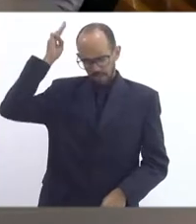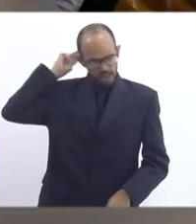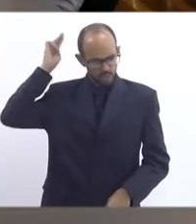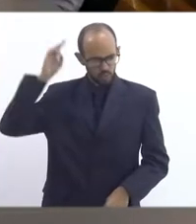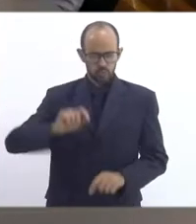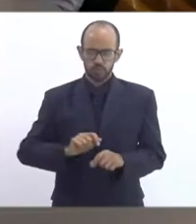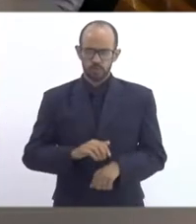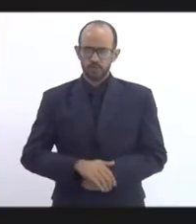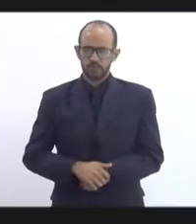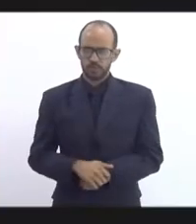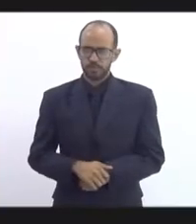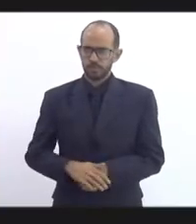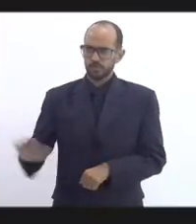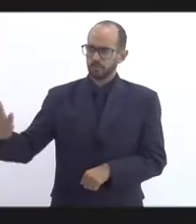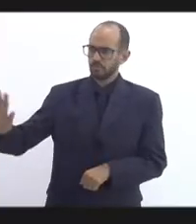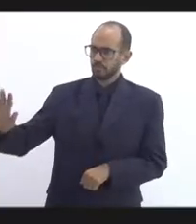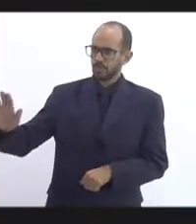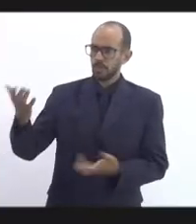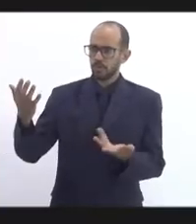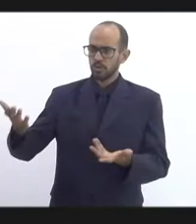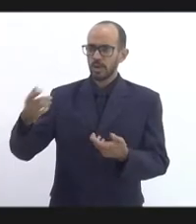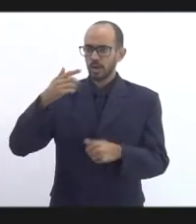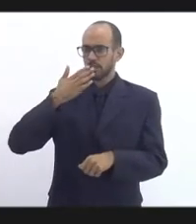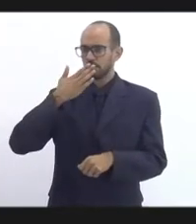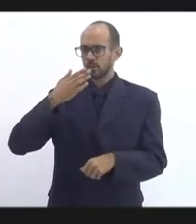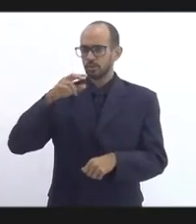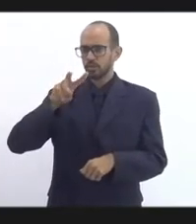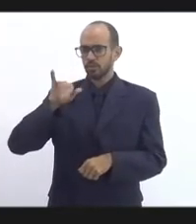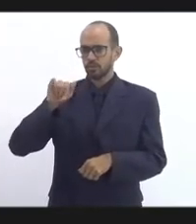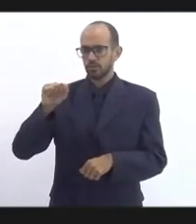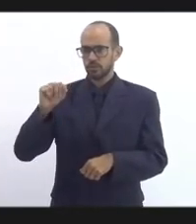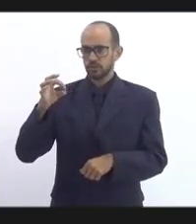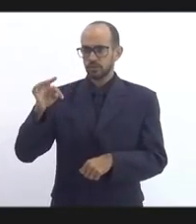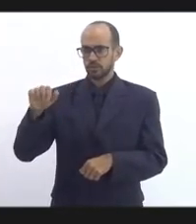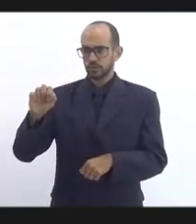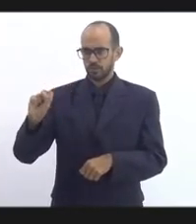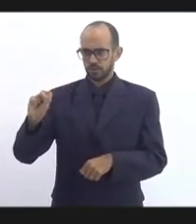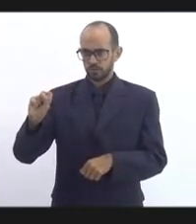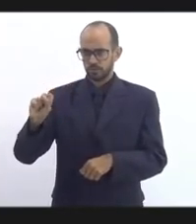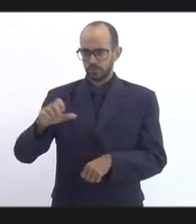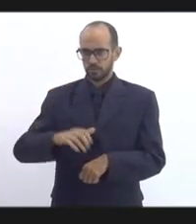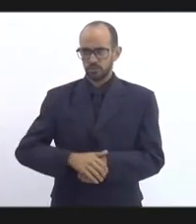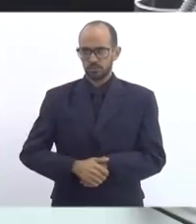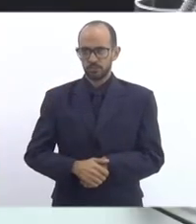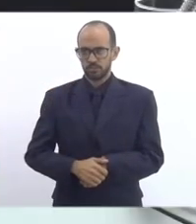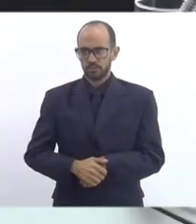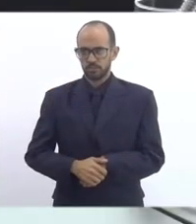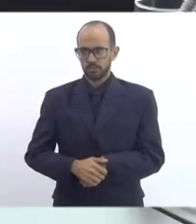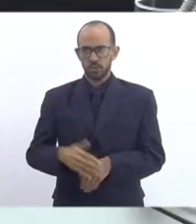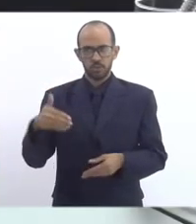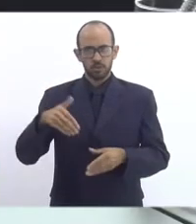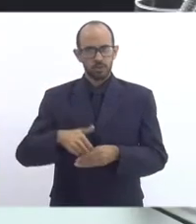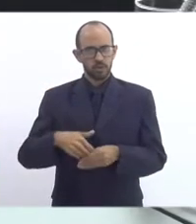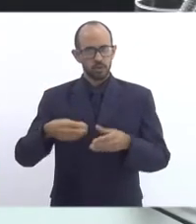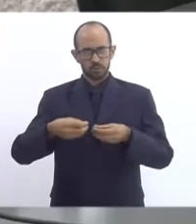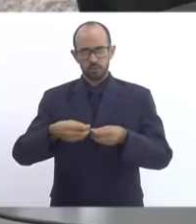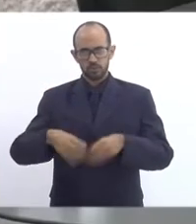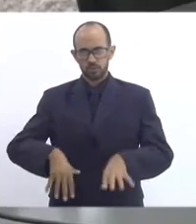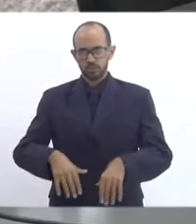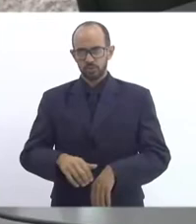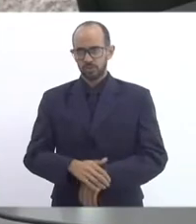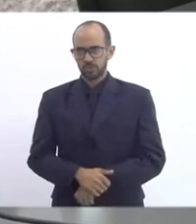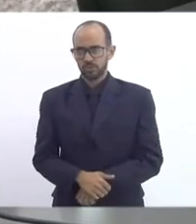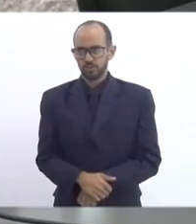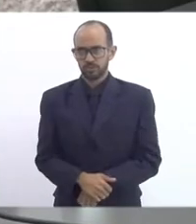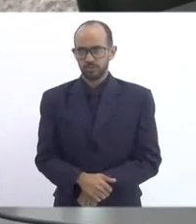Valdec. Por gentileza, eu queria pedir vista desse projeto. O voto é da prejudicabilidade. É, tem voto